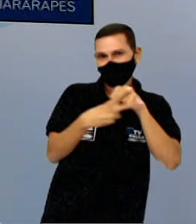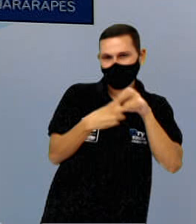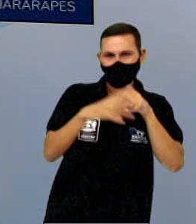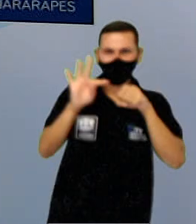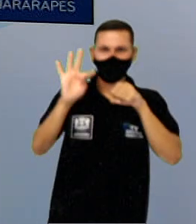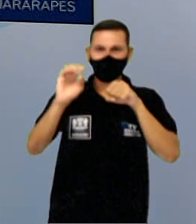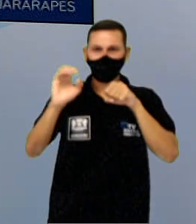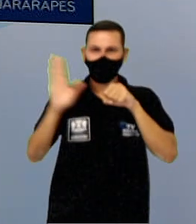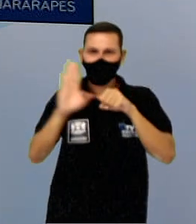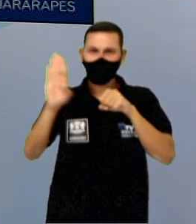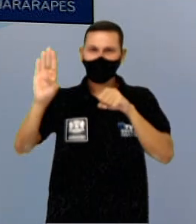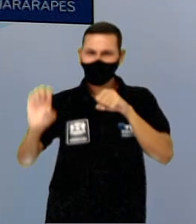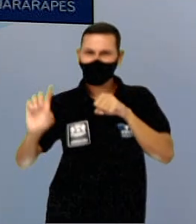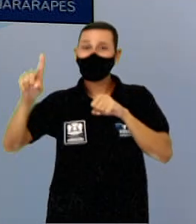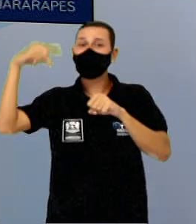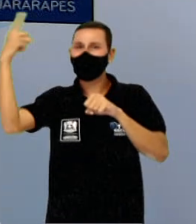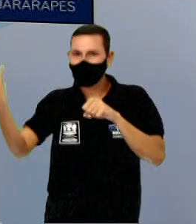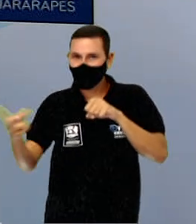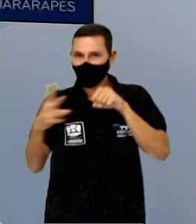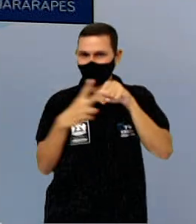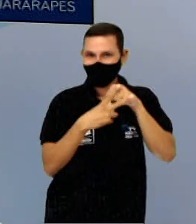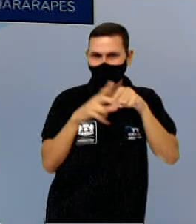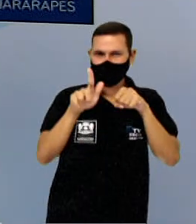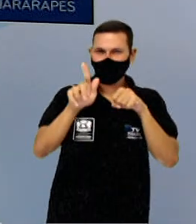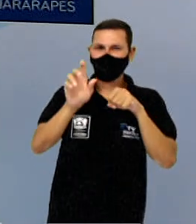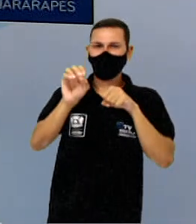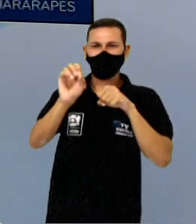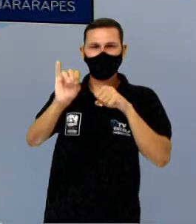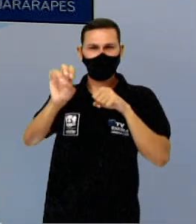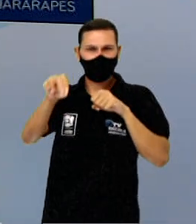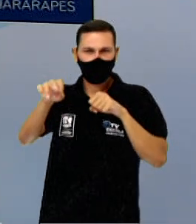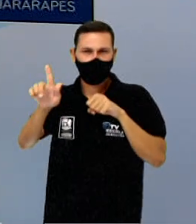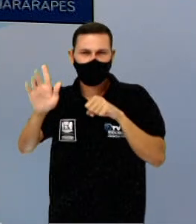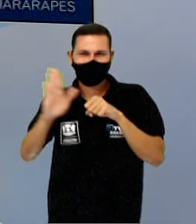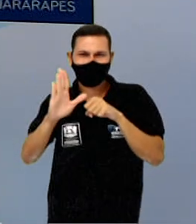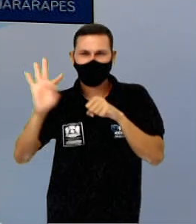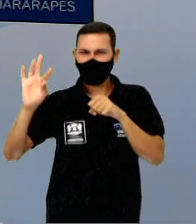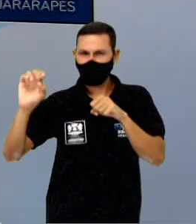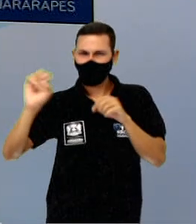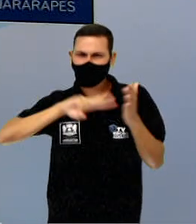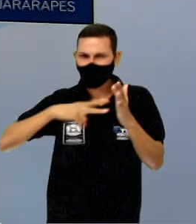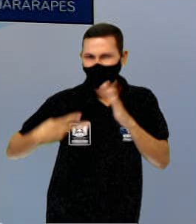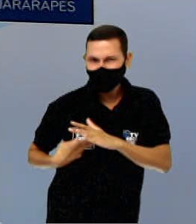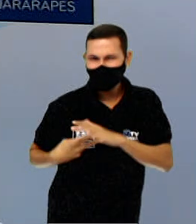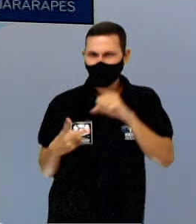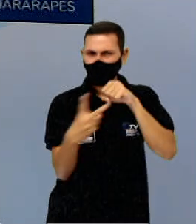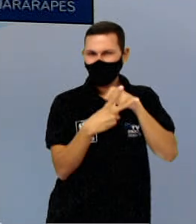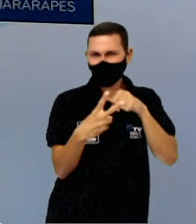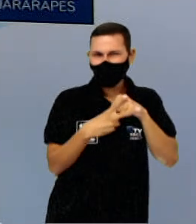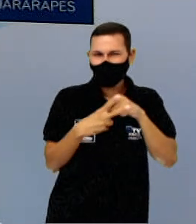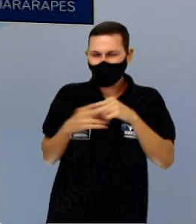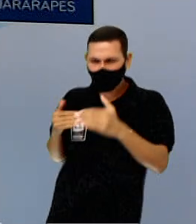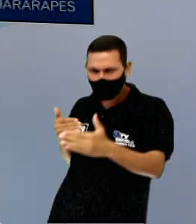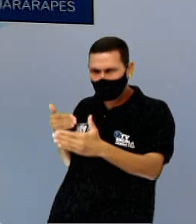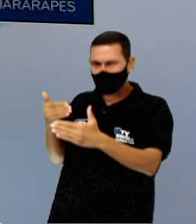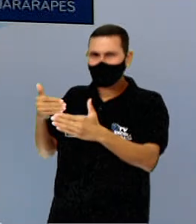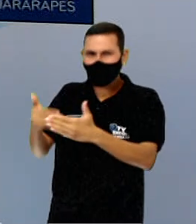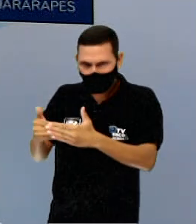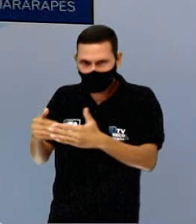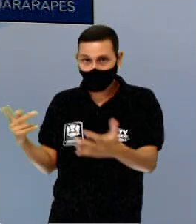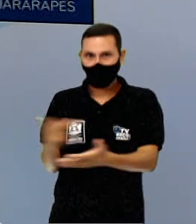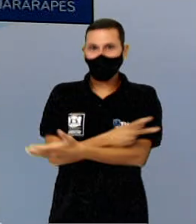seguido do Gol envio novamente dando a ideia de um futuro imediato de algo que vai acontecer brevemente